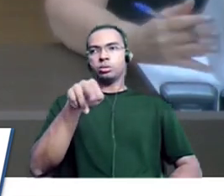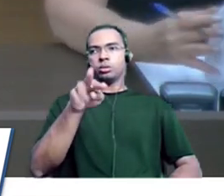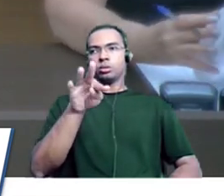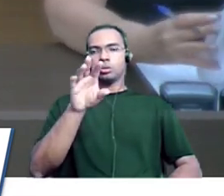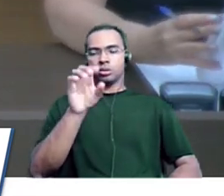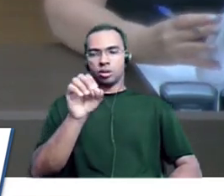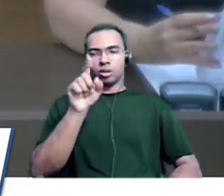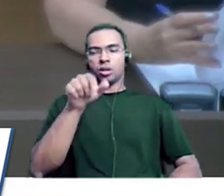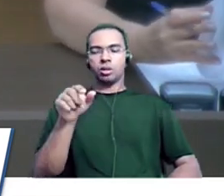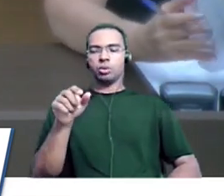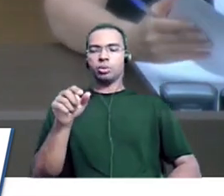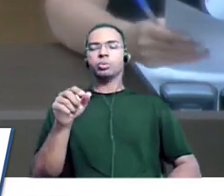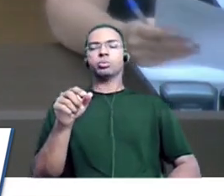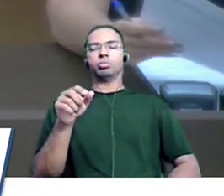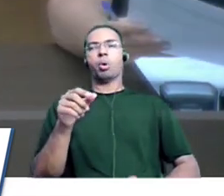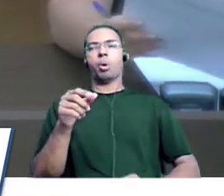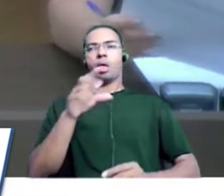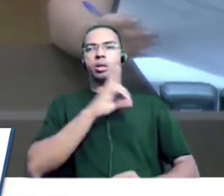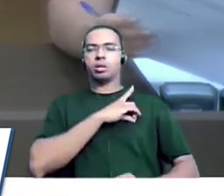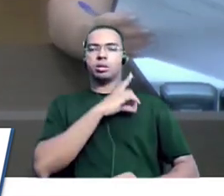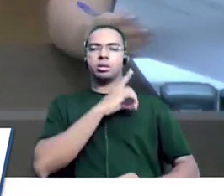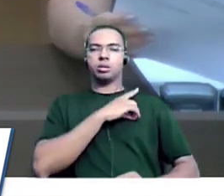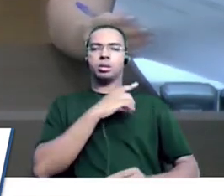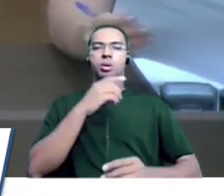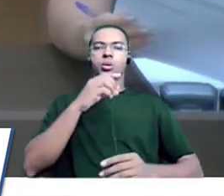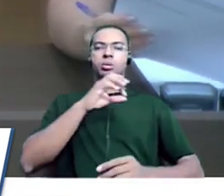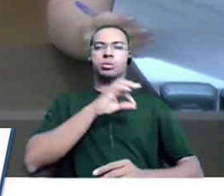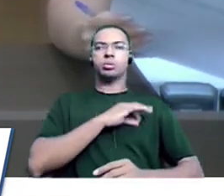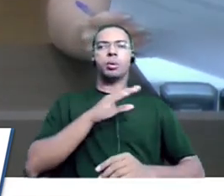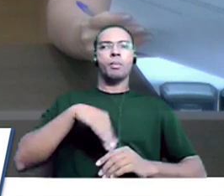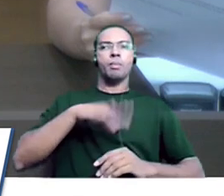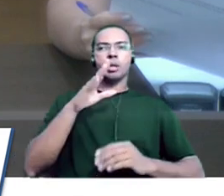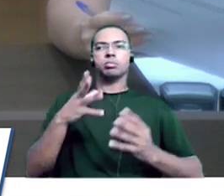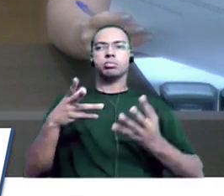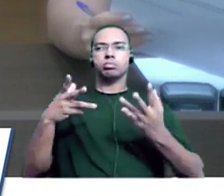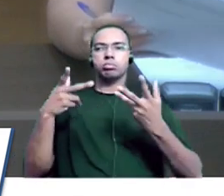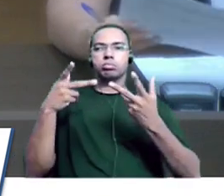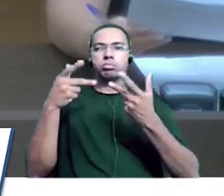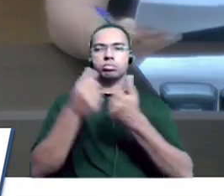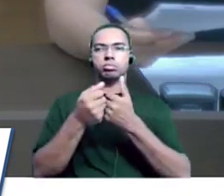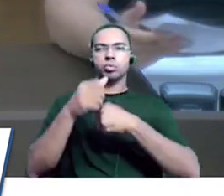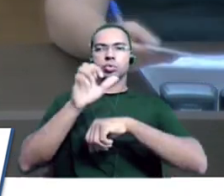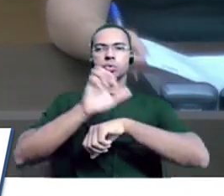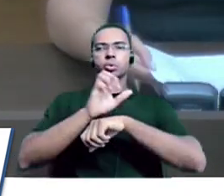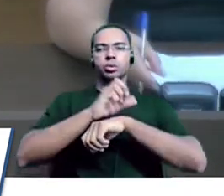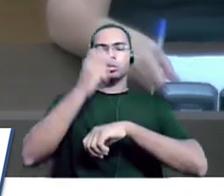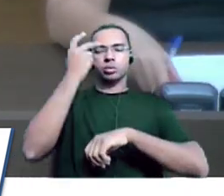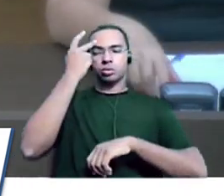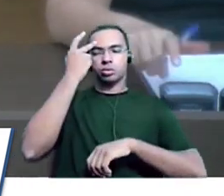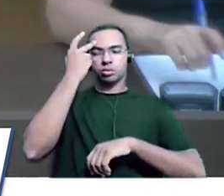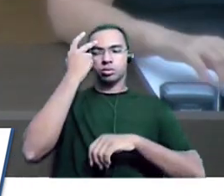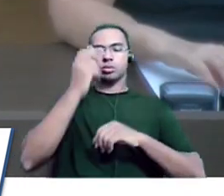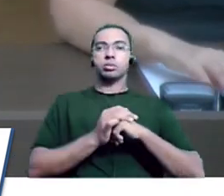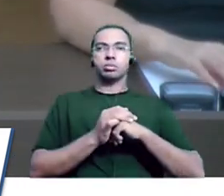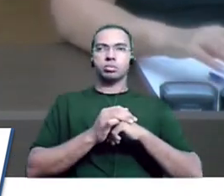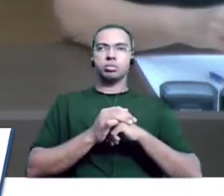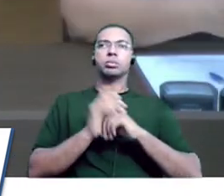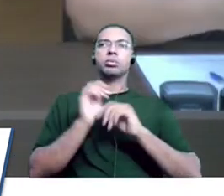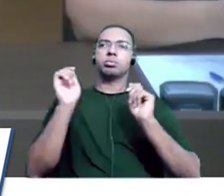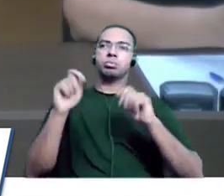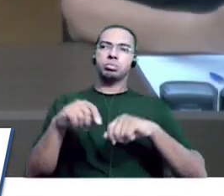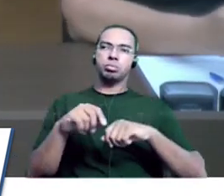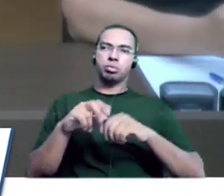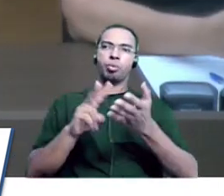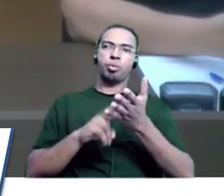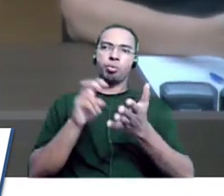seguramente um dos delegados de polícia mais qualificados do Estado de São Paulo. Seja por sua vocação para a